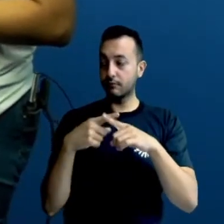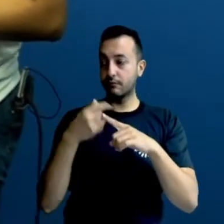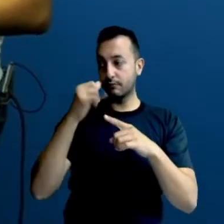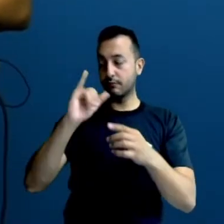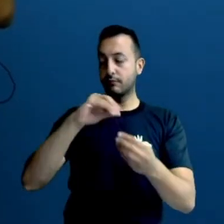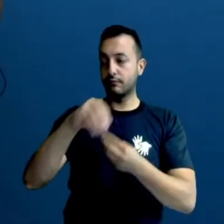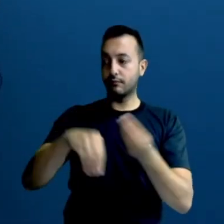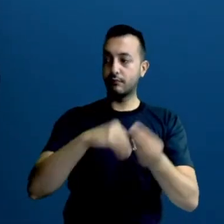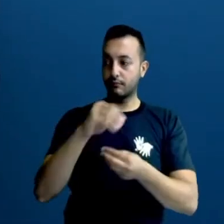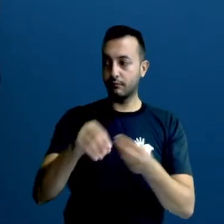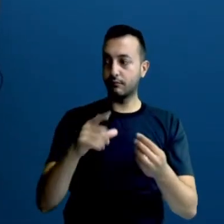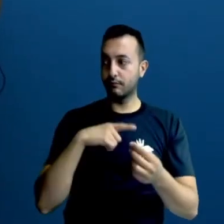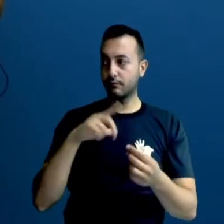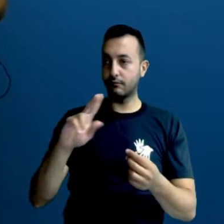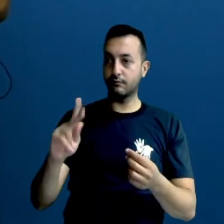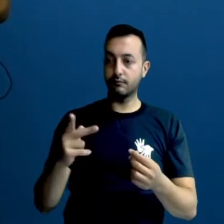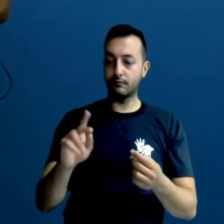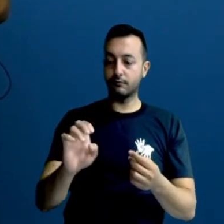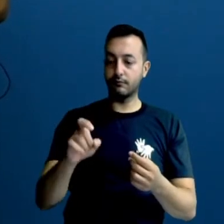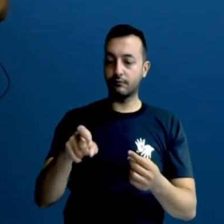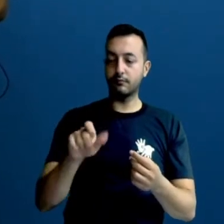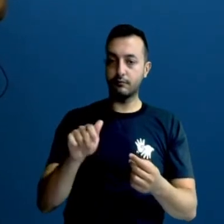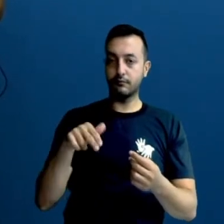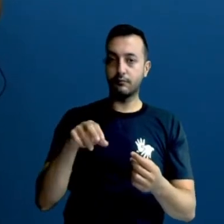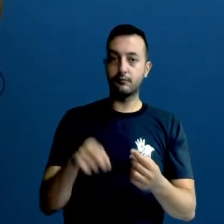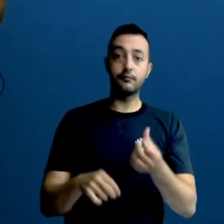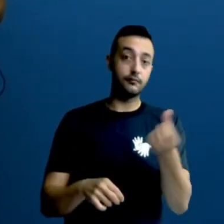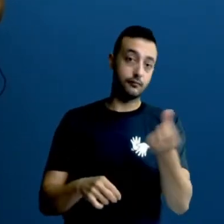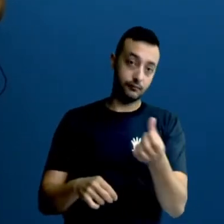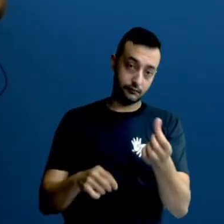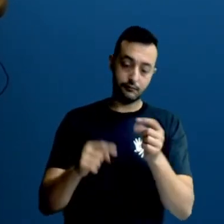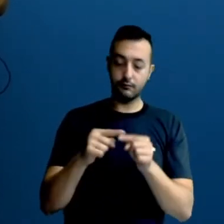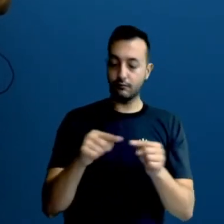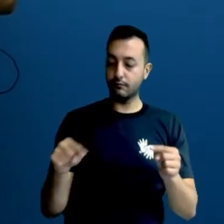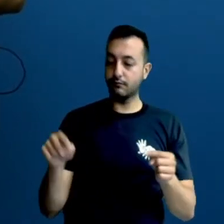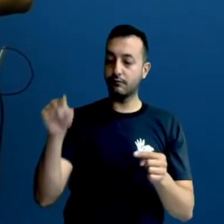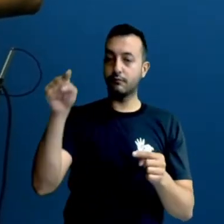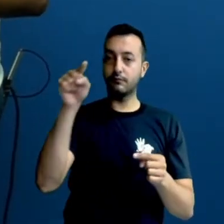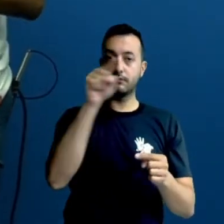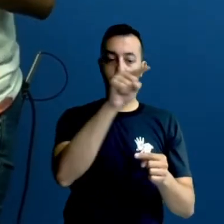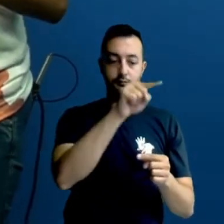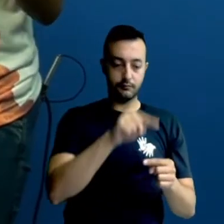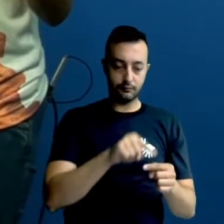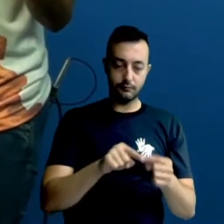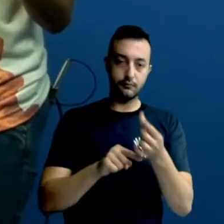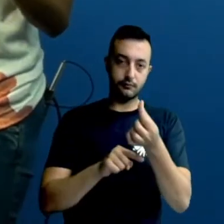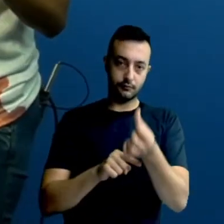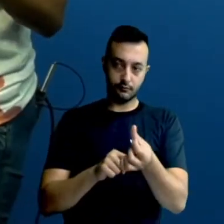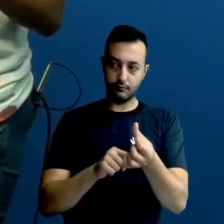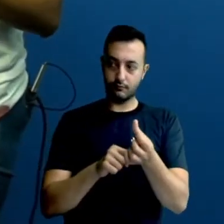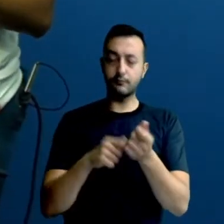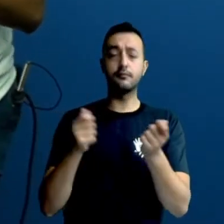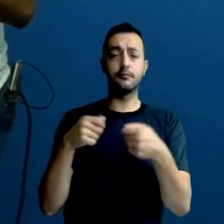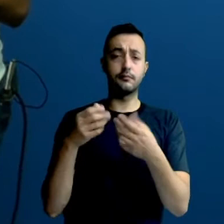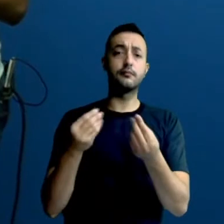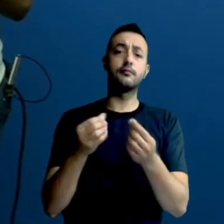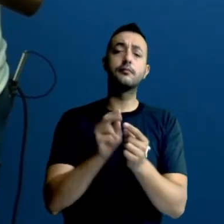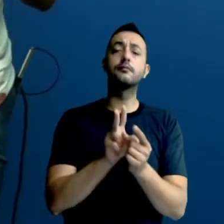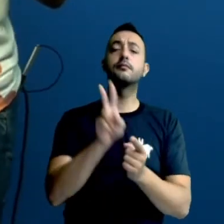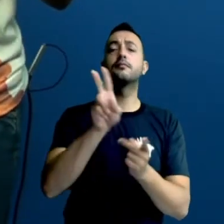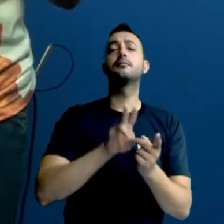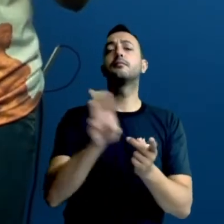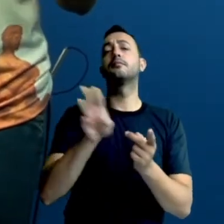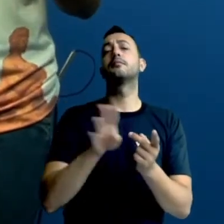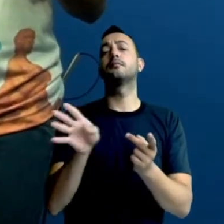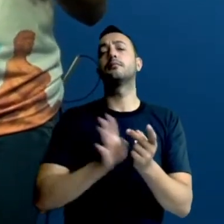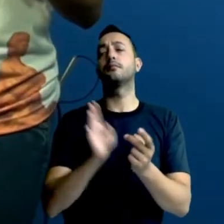né? Então, um hexágono aqui com 6 vértices, com 6 lados, um monte de diagonais que dá para ser desenhados. Então, como é que